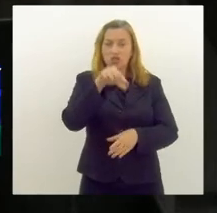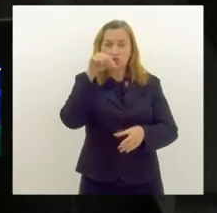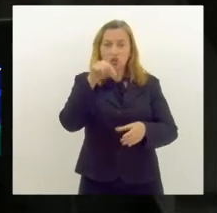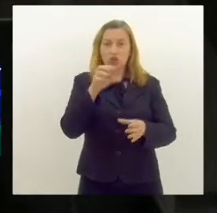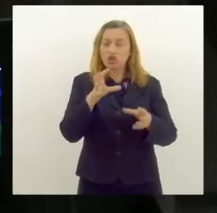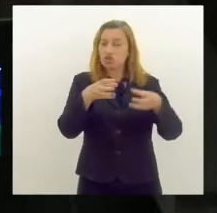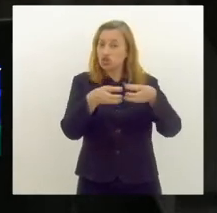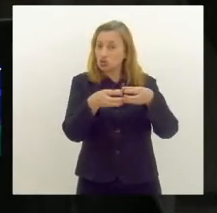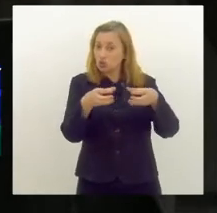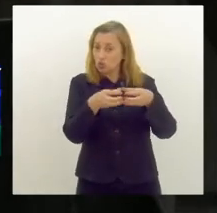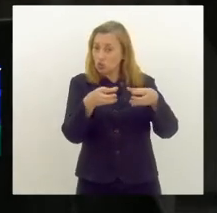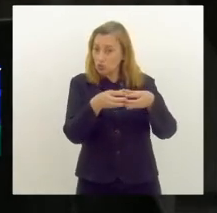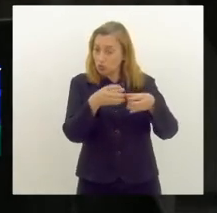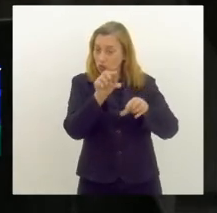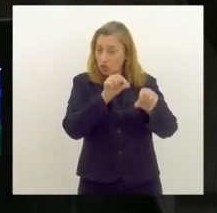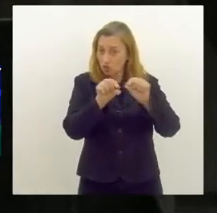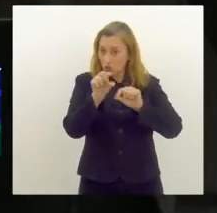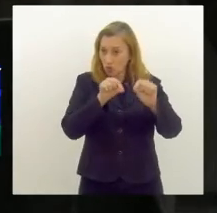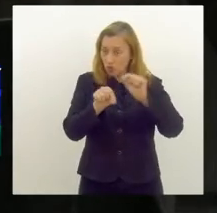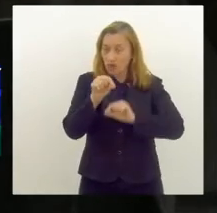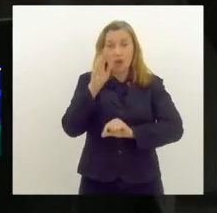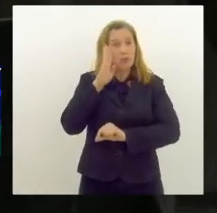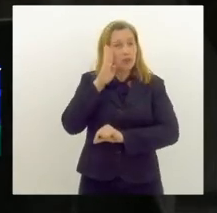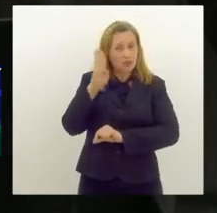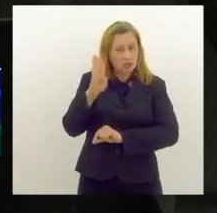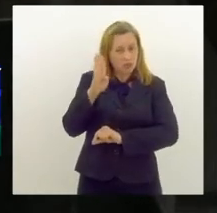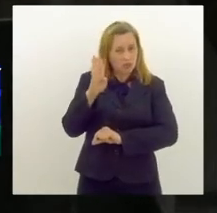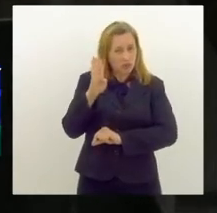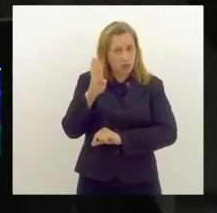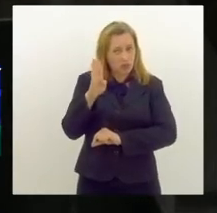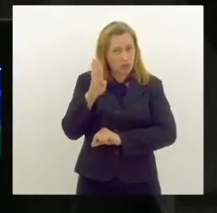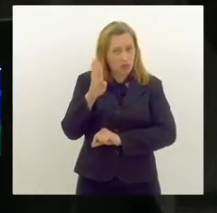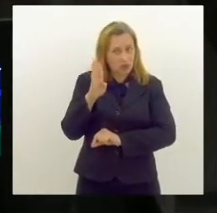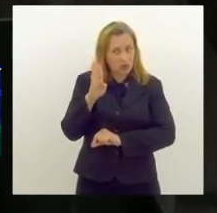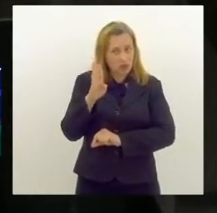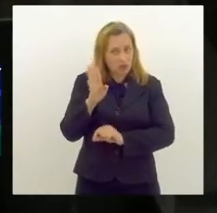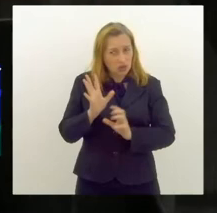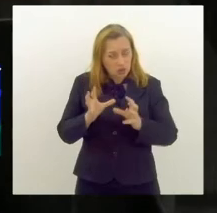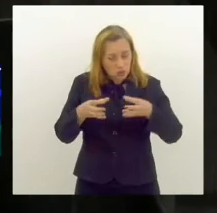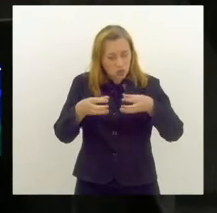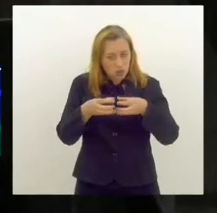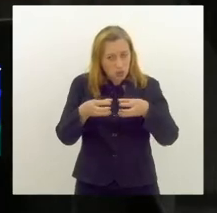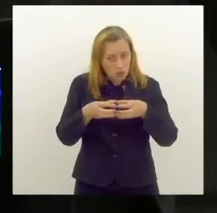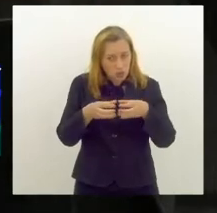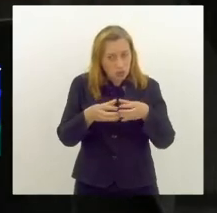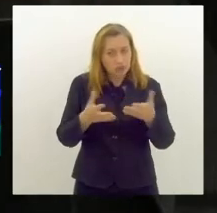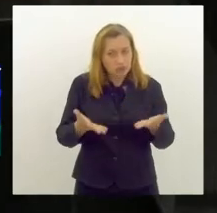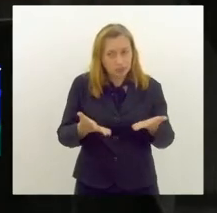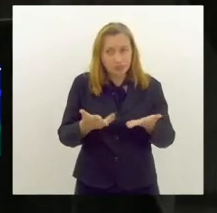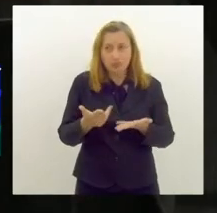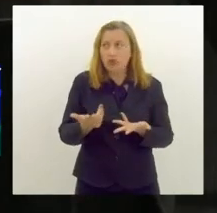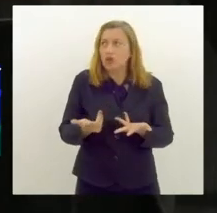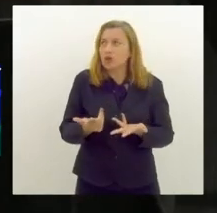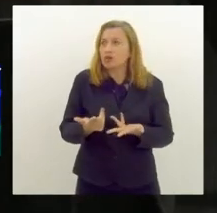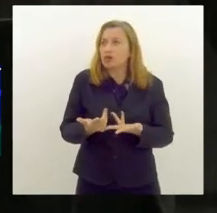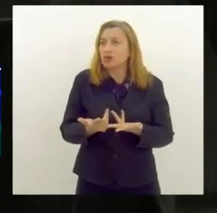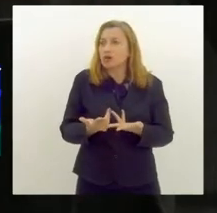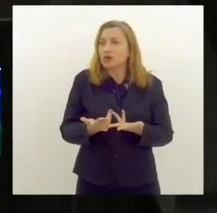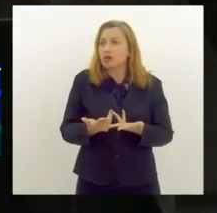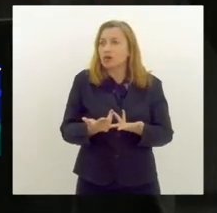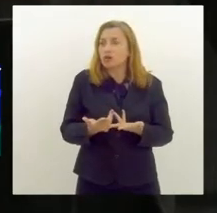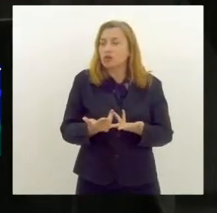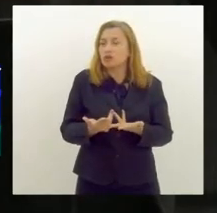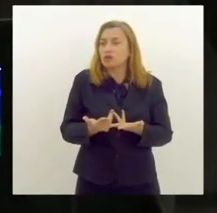coletivas, principalmente aquelas que são tomadas em convenção, não deixa de ser